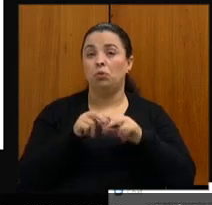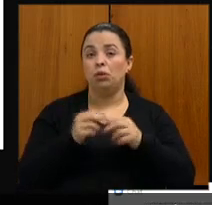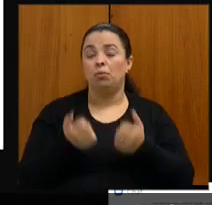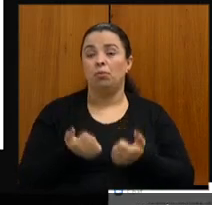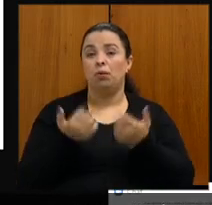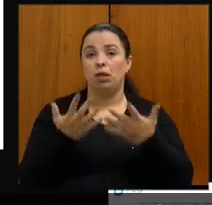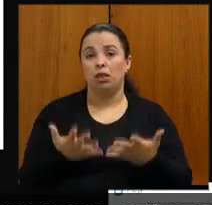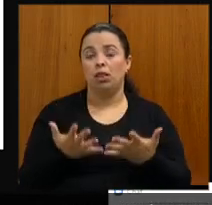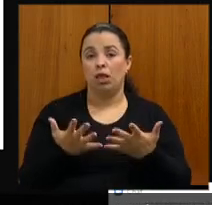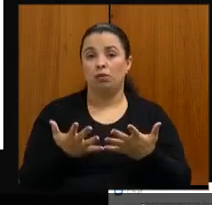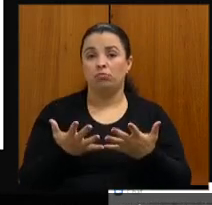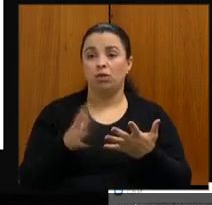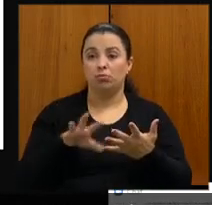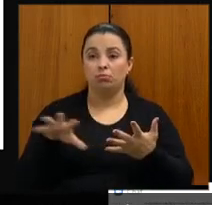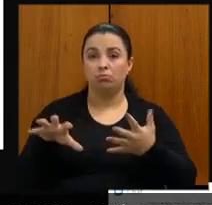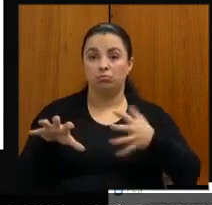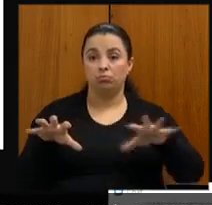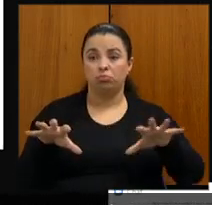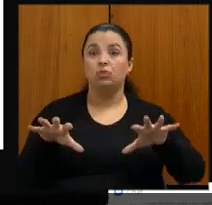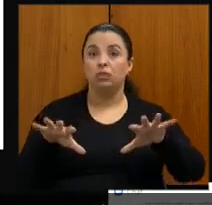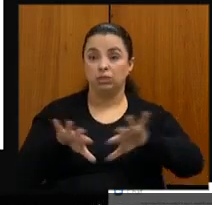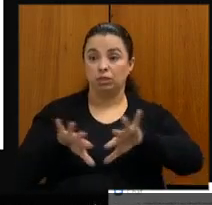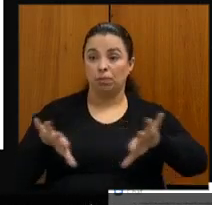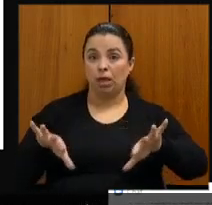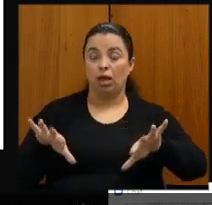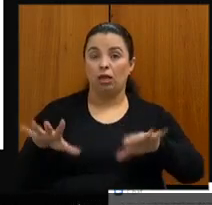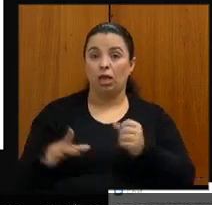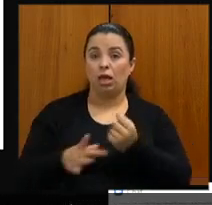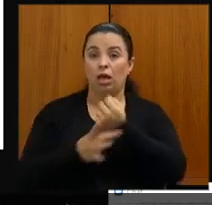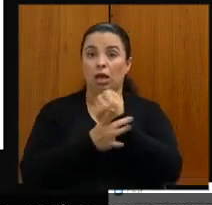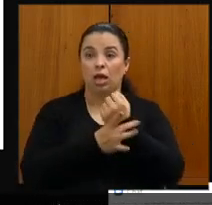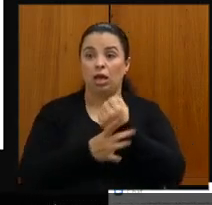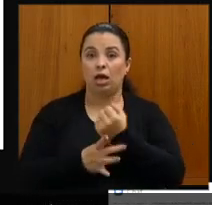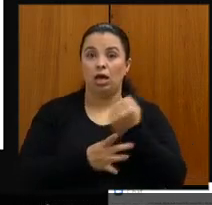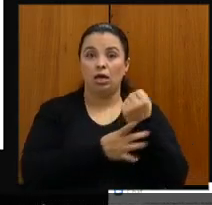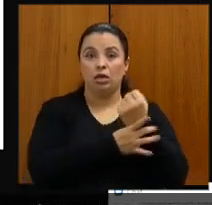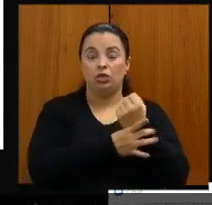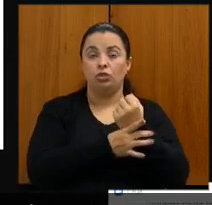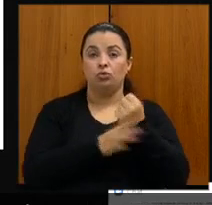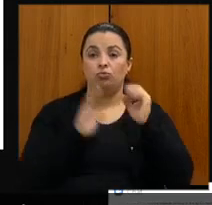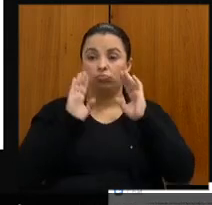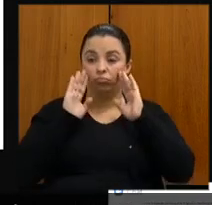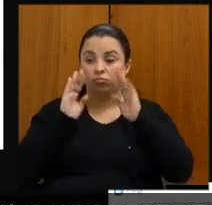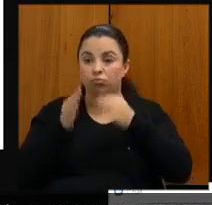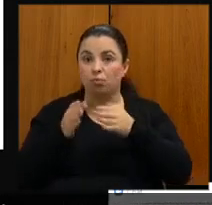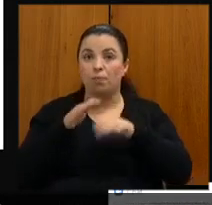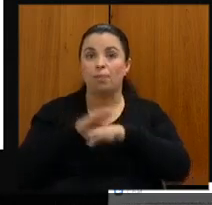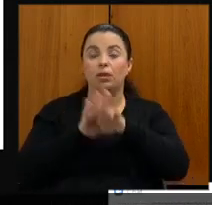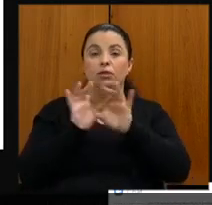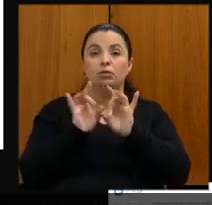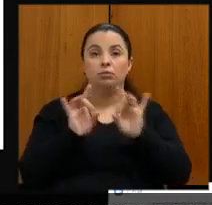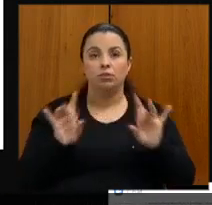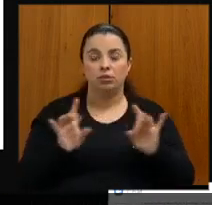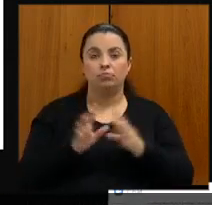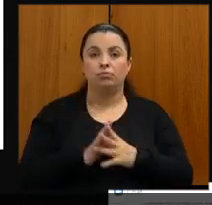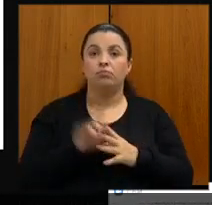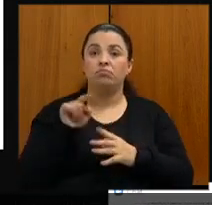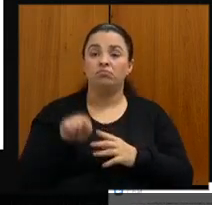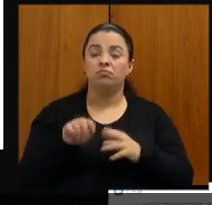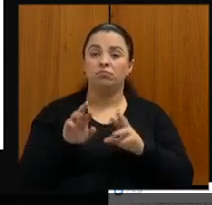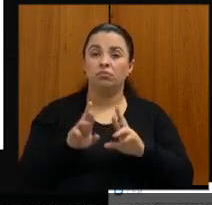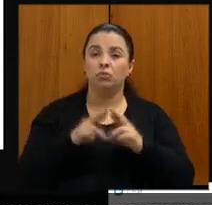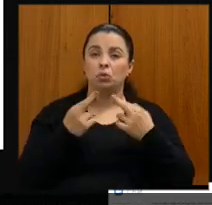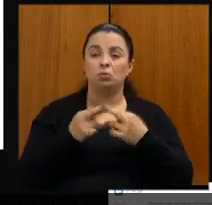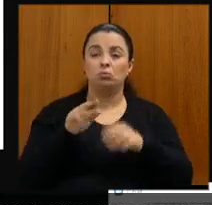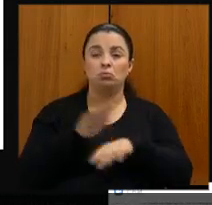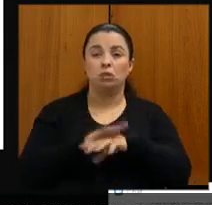em separado demora de modo a garantir uma Escuta mais especializada então elas são reuniões mais